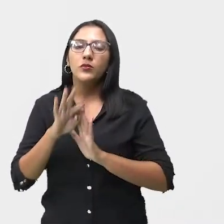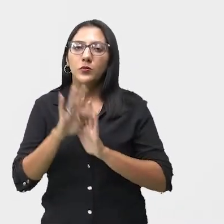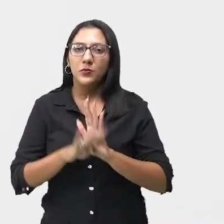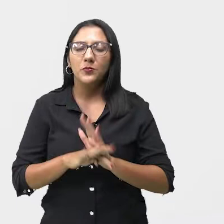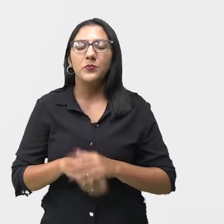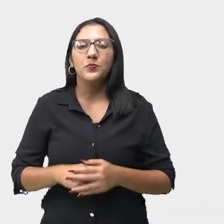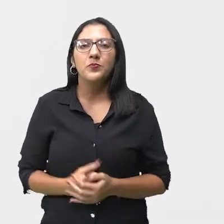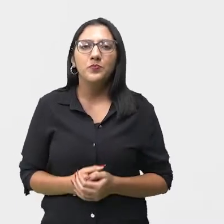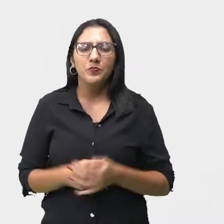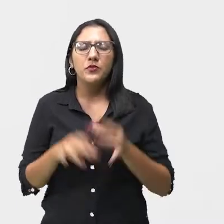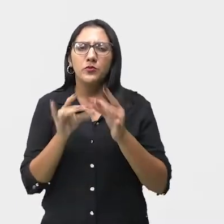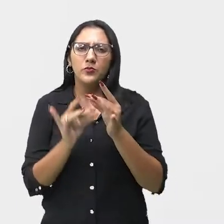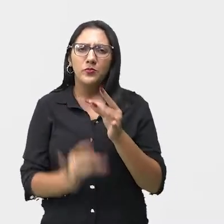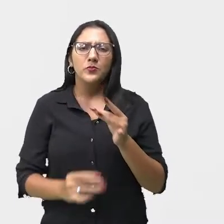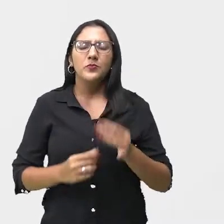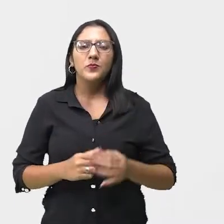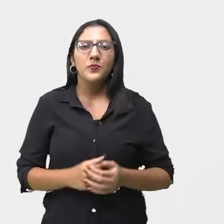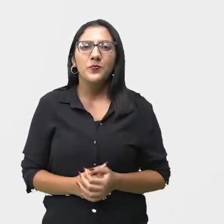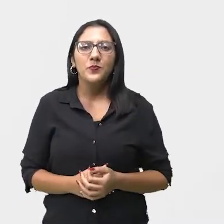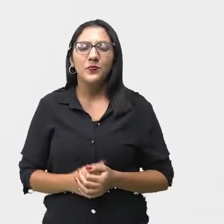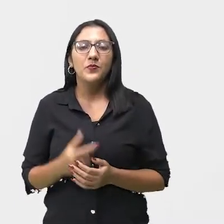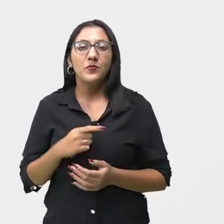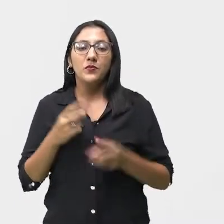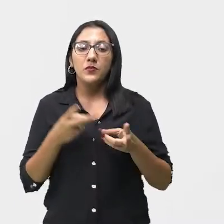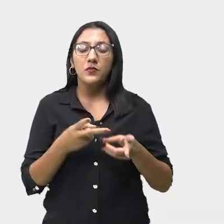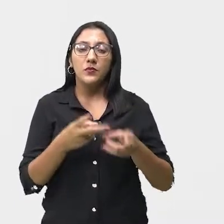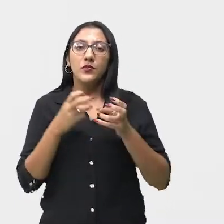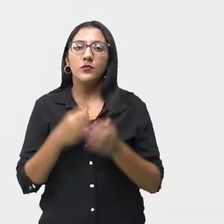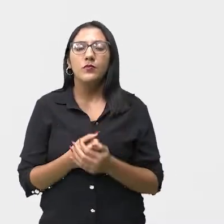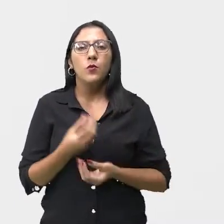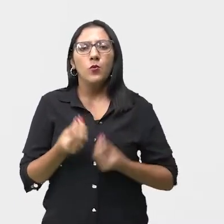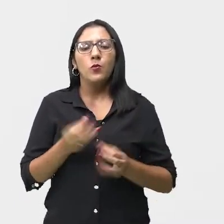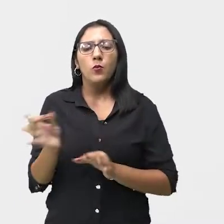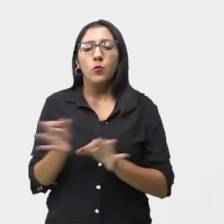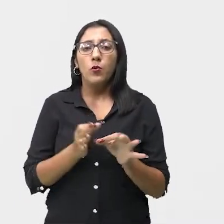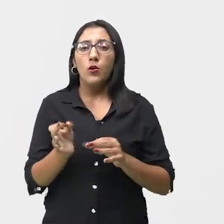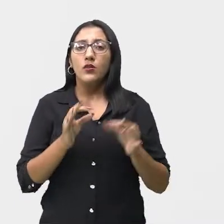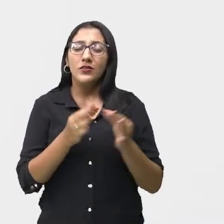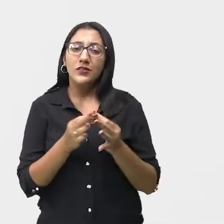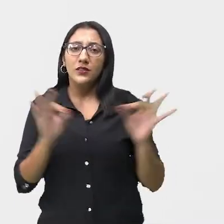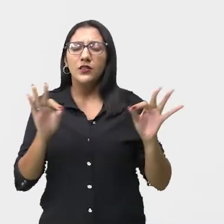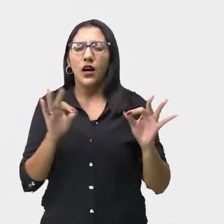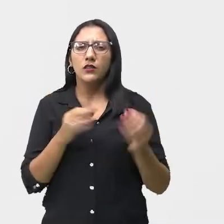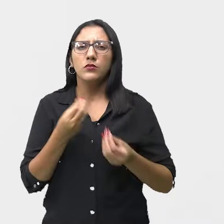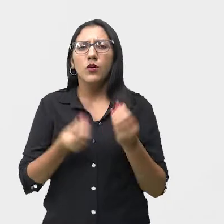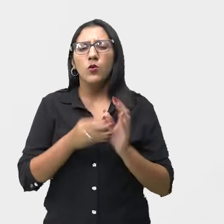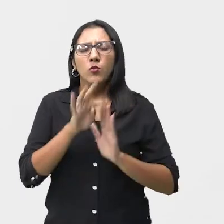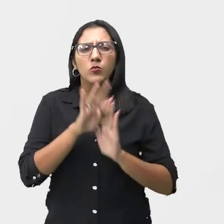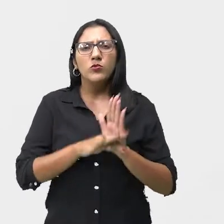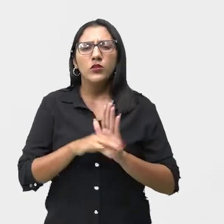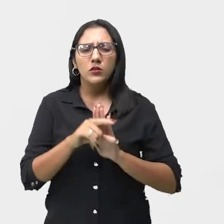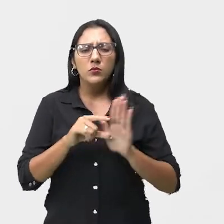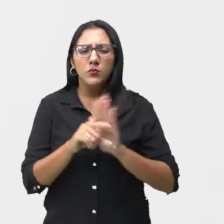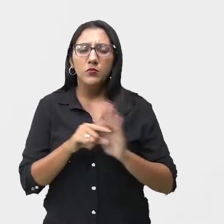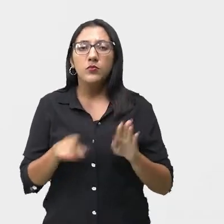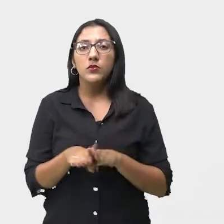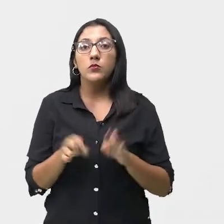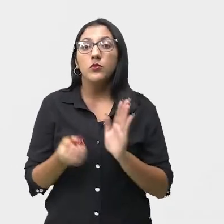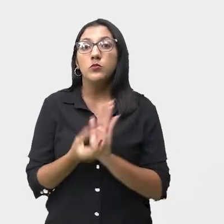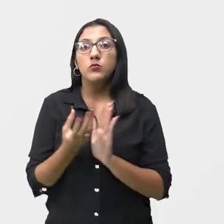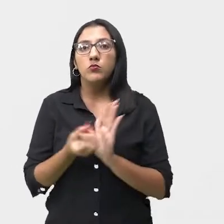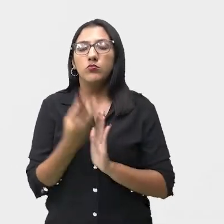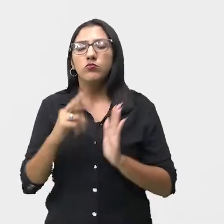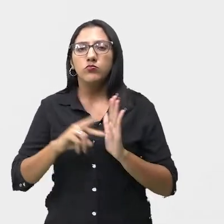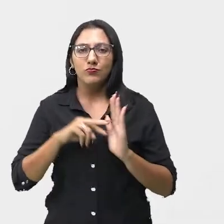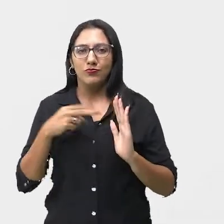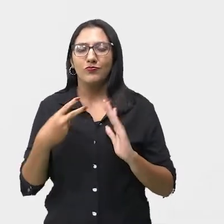textual. E, em detalhamento, nós vamos observar a organização sintática na construção do texto e na produção de